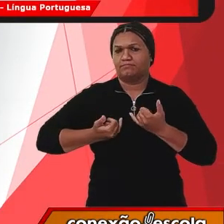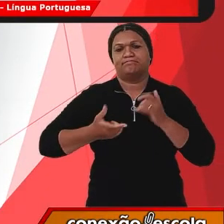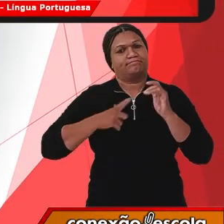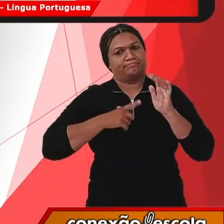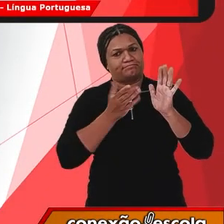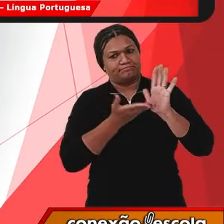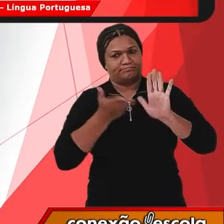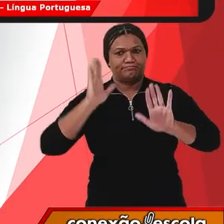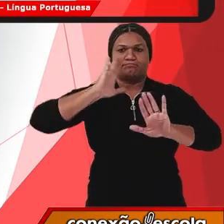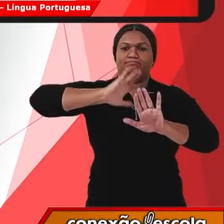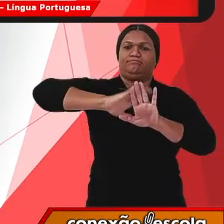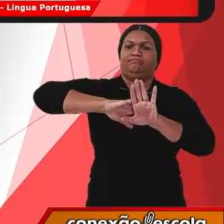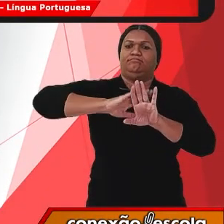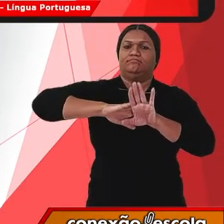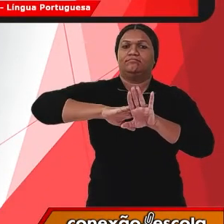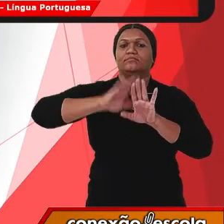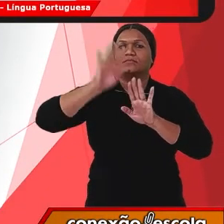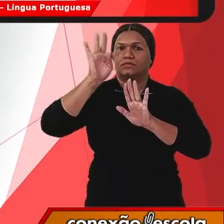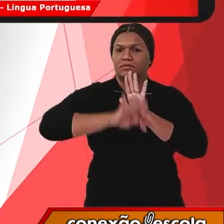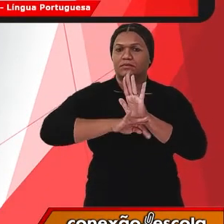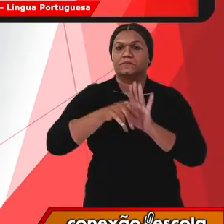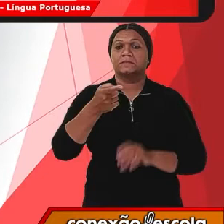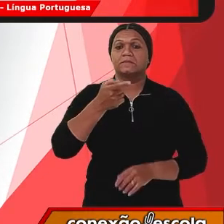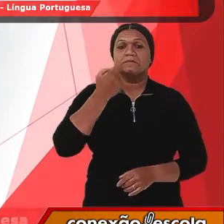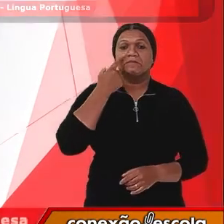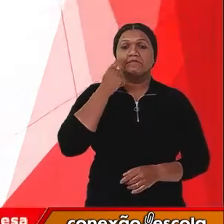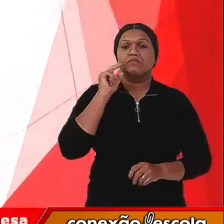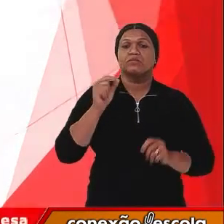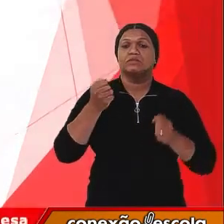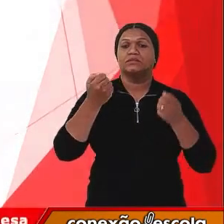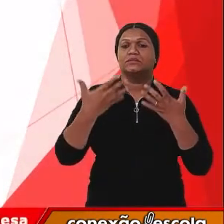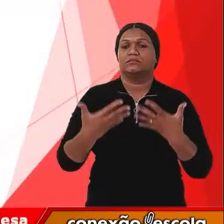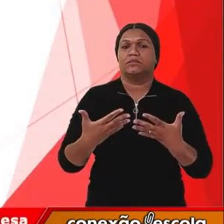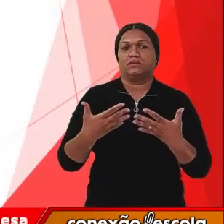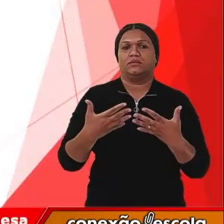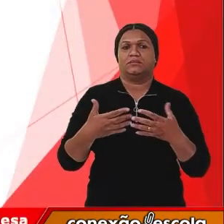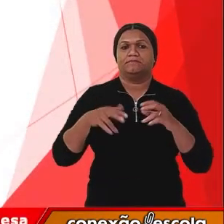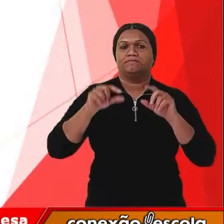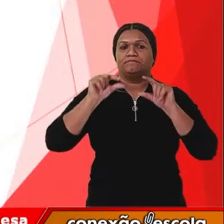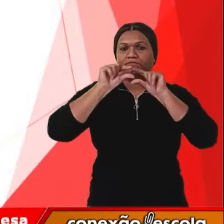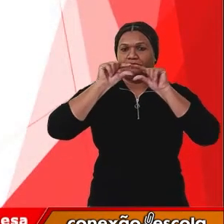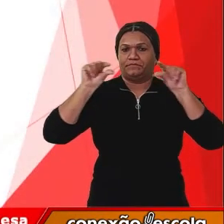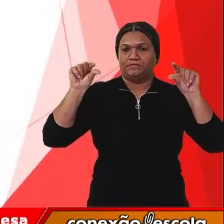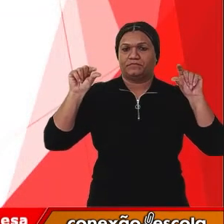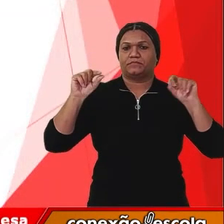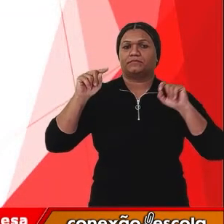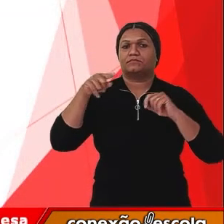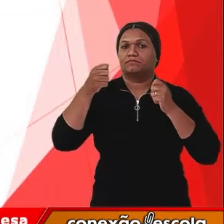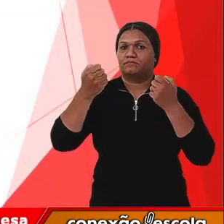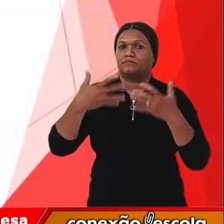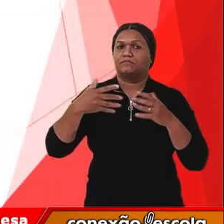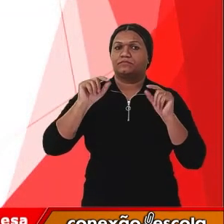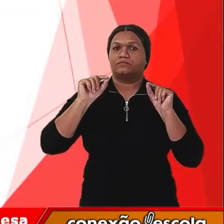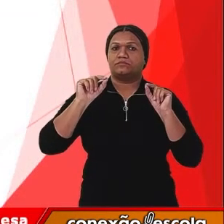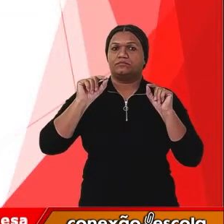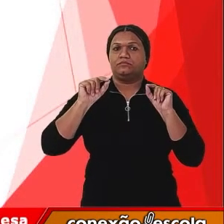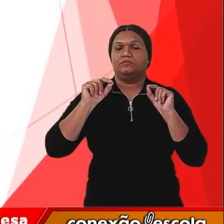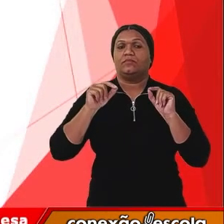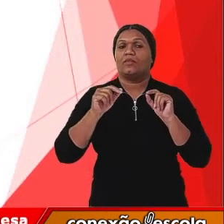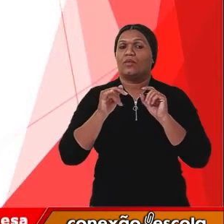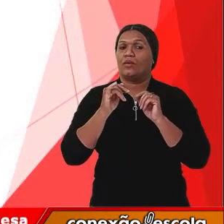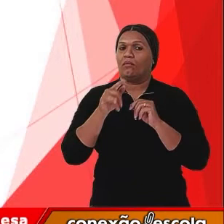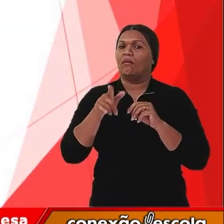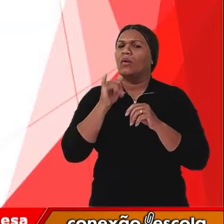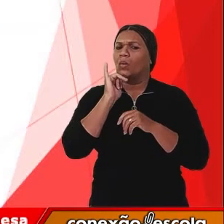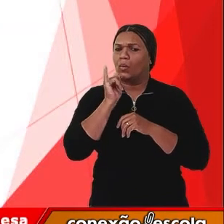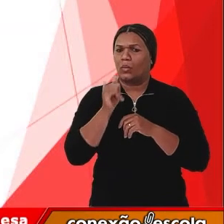implícitas no texto Observe o que diz o anunciado ele fala que o conto cria uma